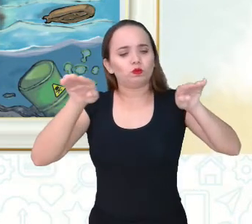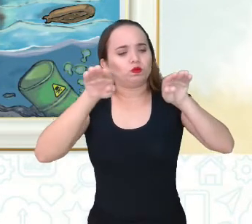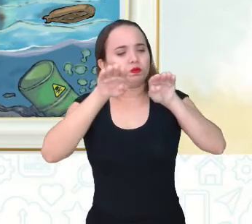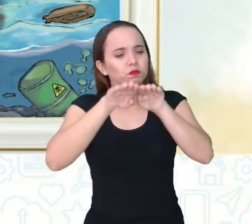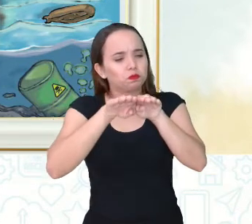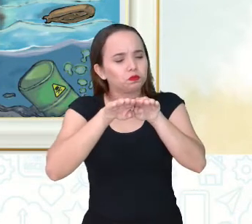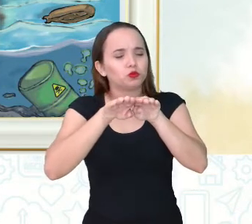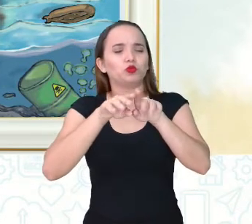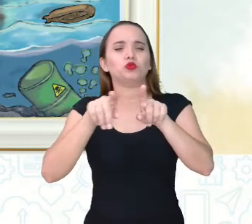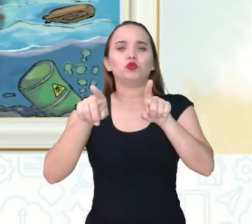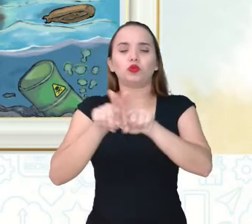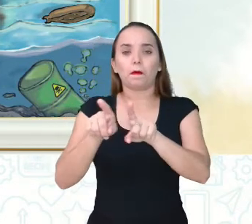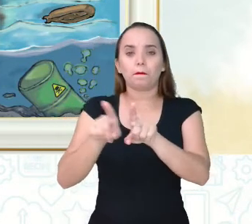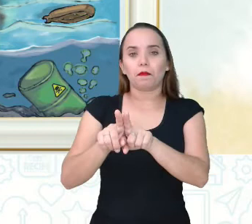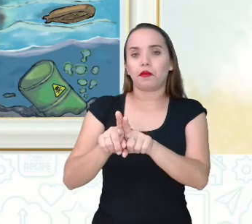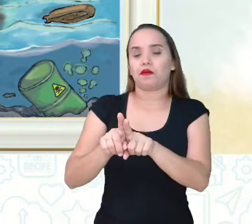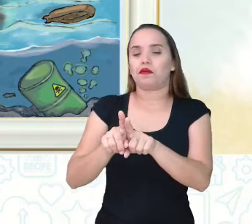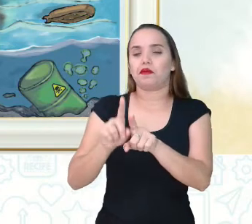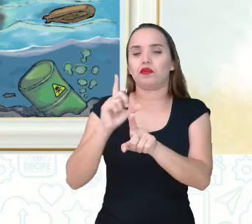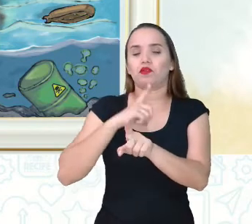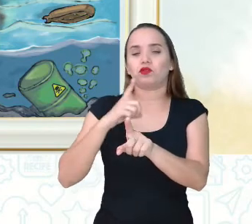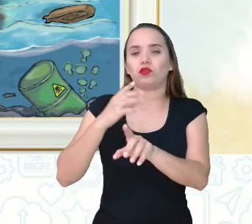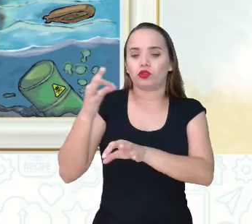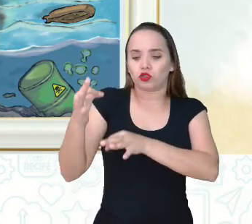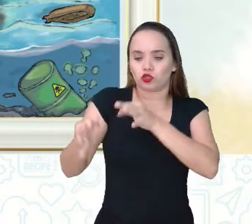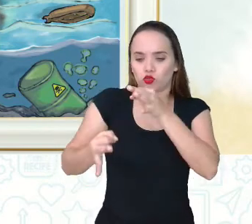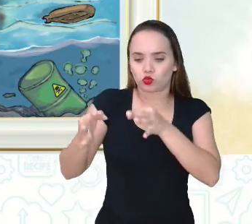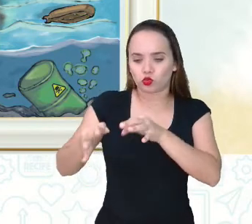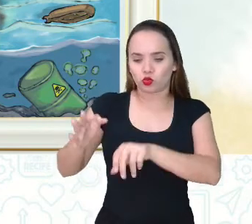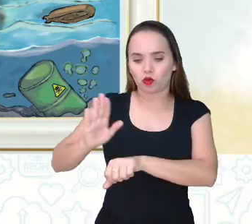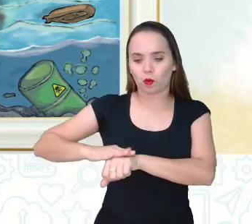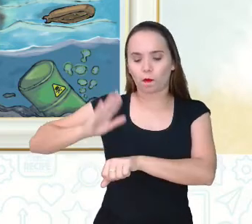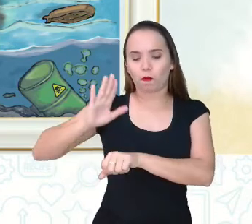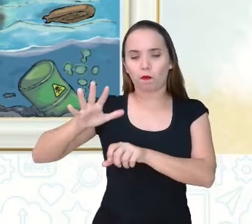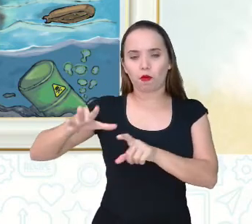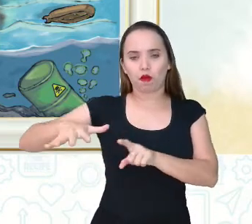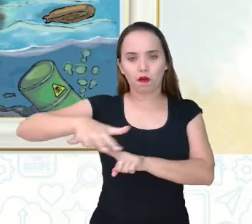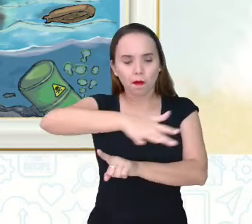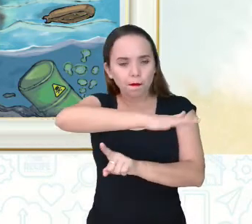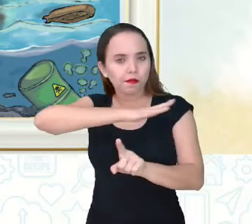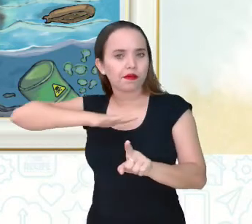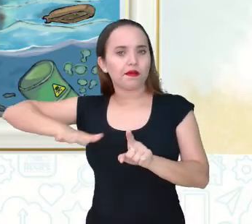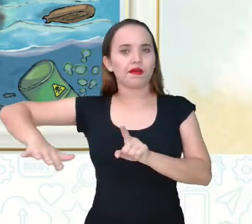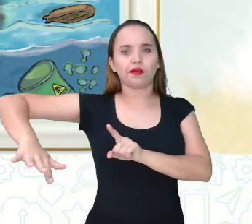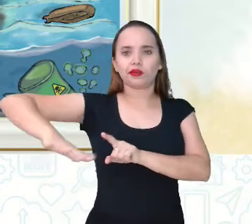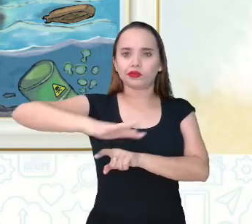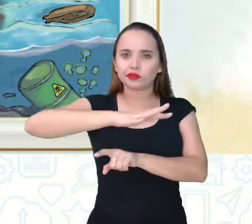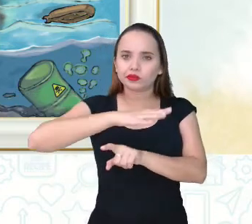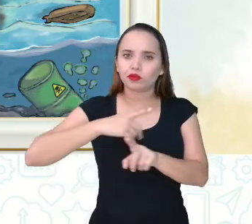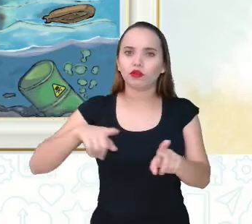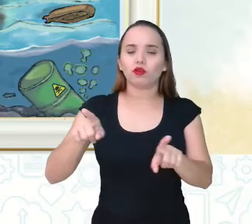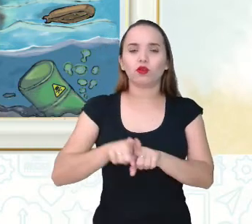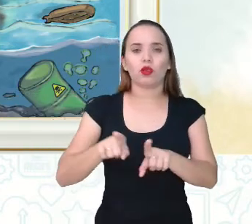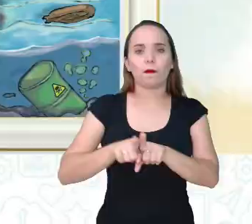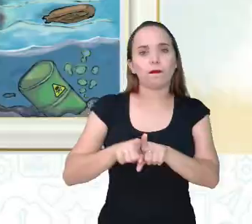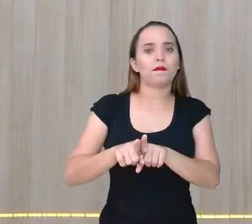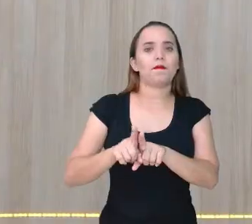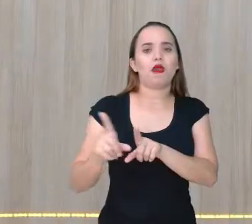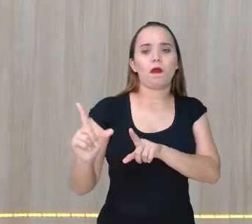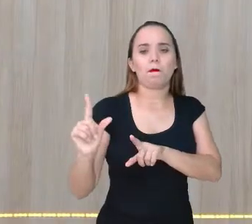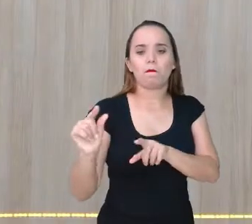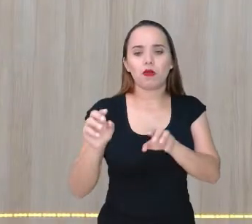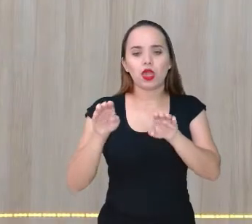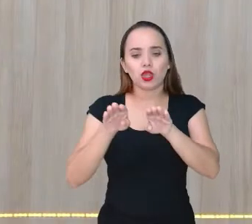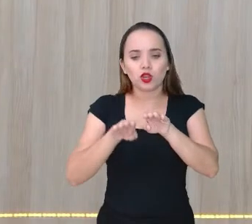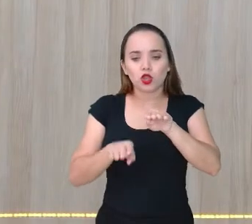possa ter mais justiça, né, justiça ambiental, menos essa desigualdade, onde a